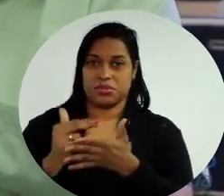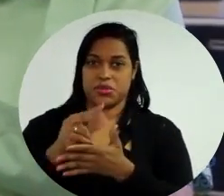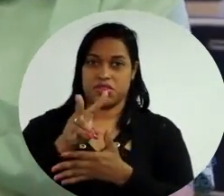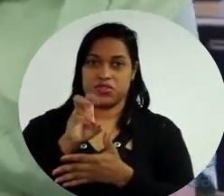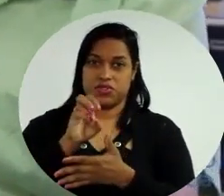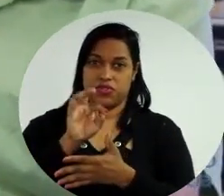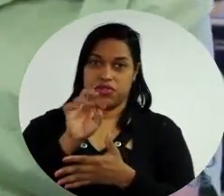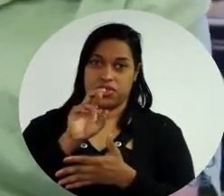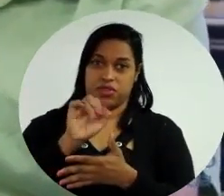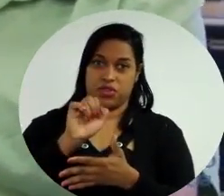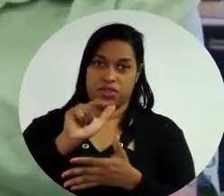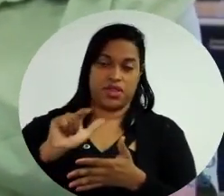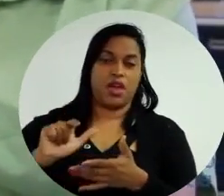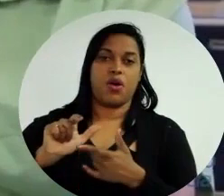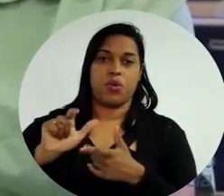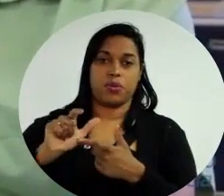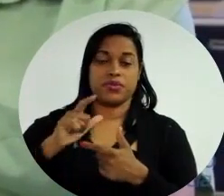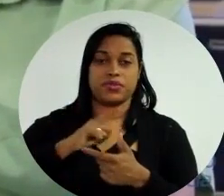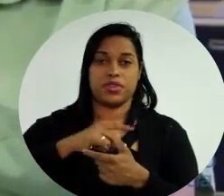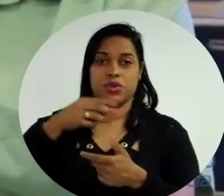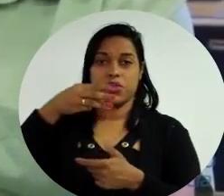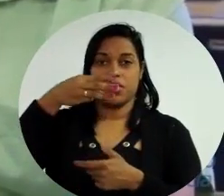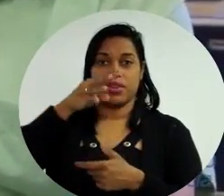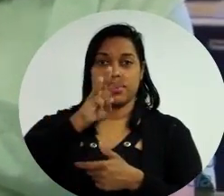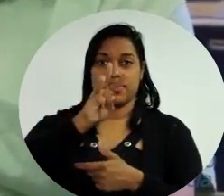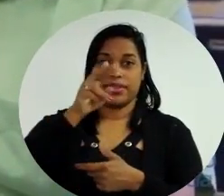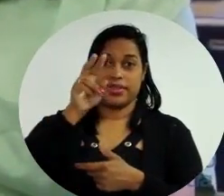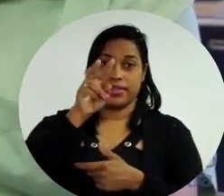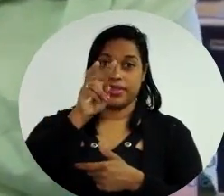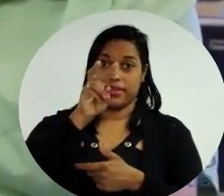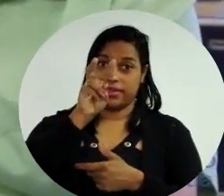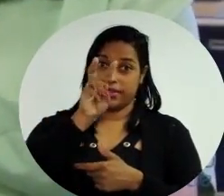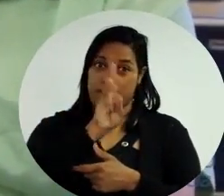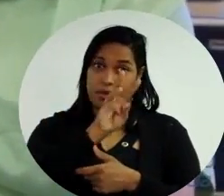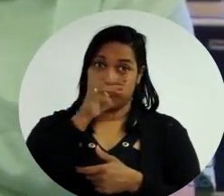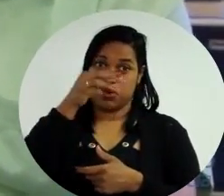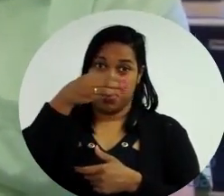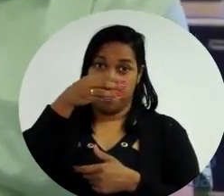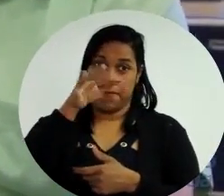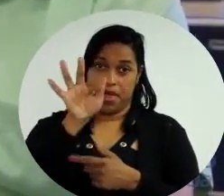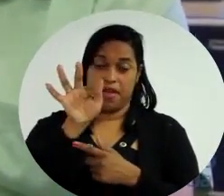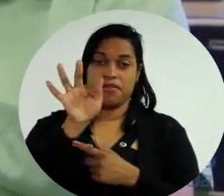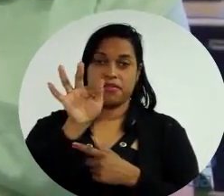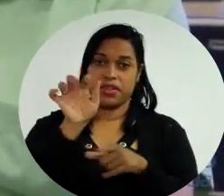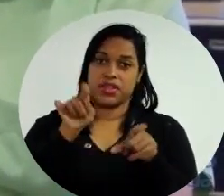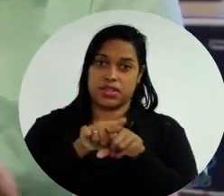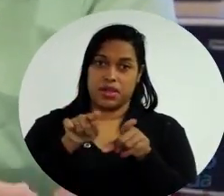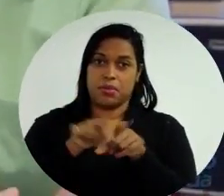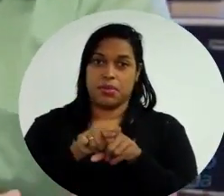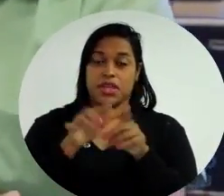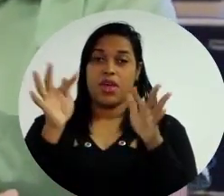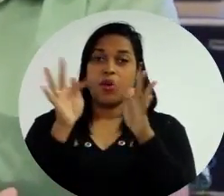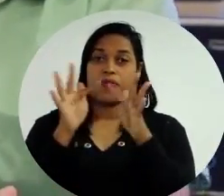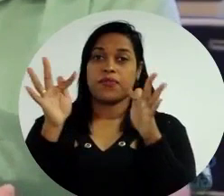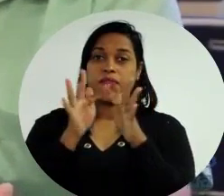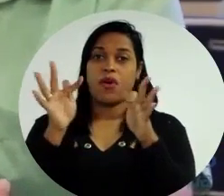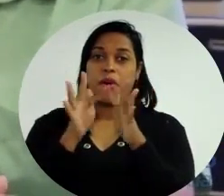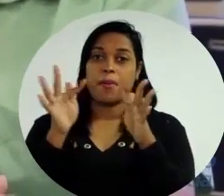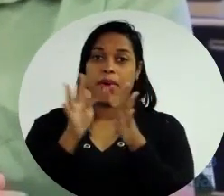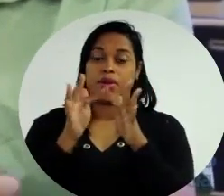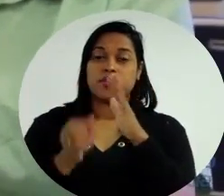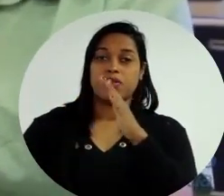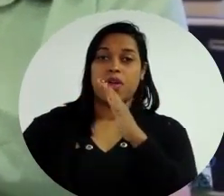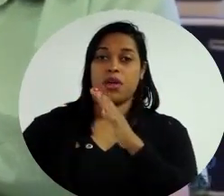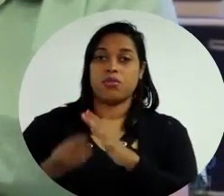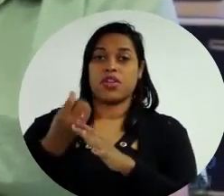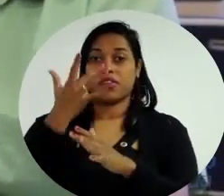vetoriais, certo? Podemos ter o WMF, que ele é o Windows Metafile Format, que é um formato que